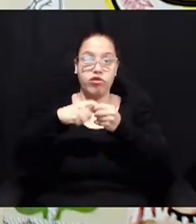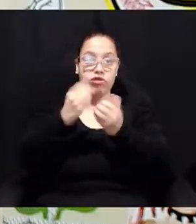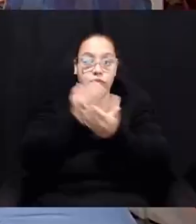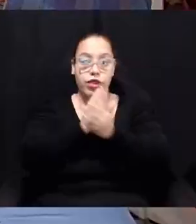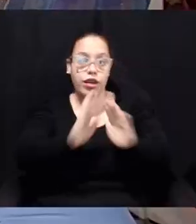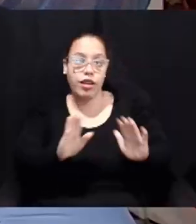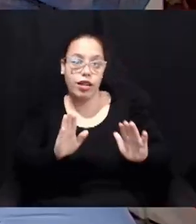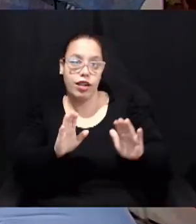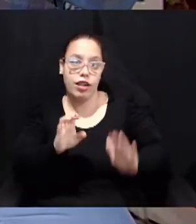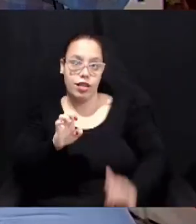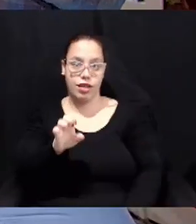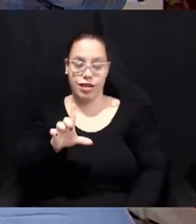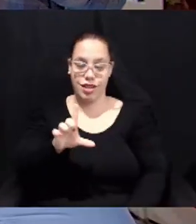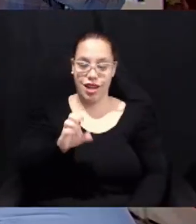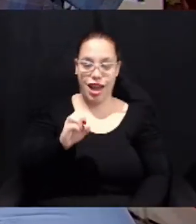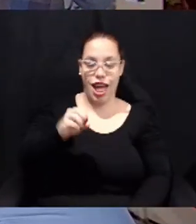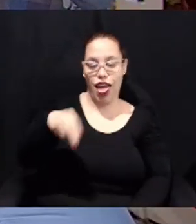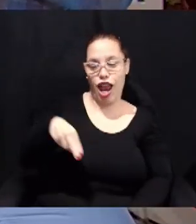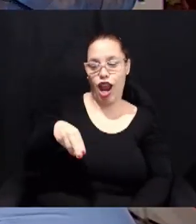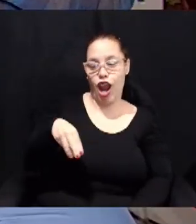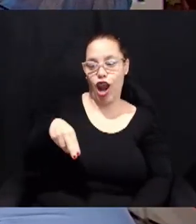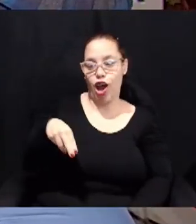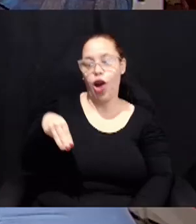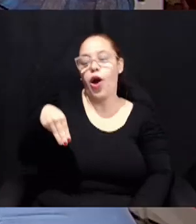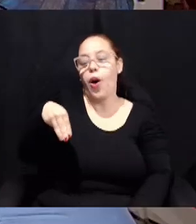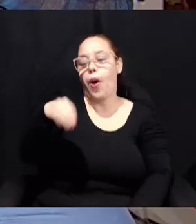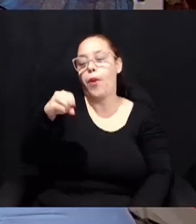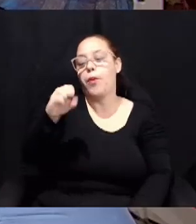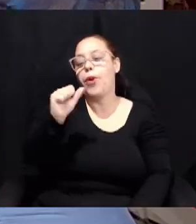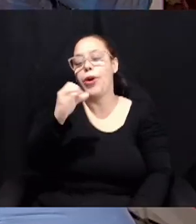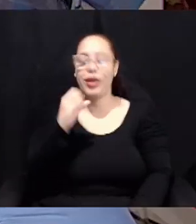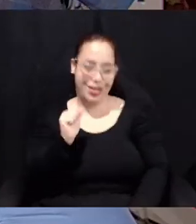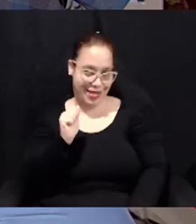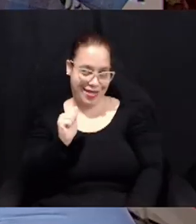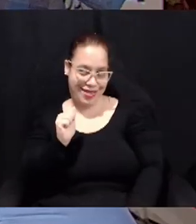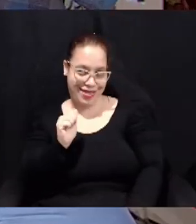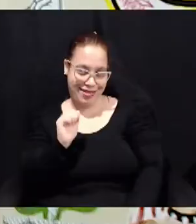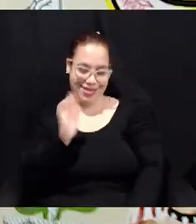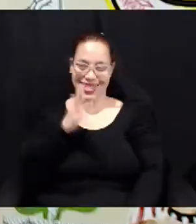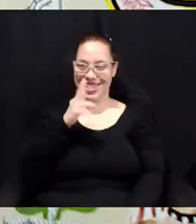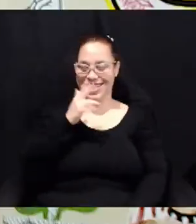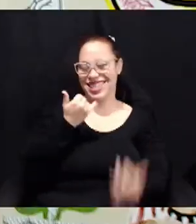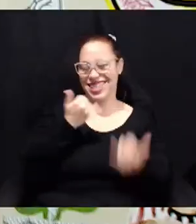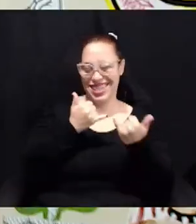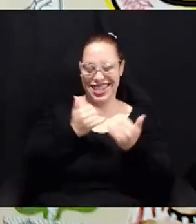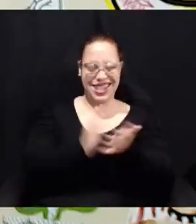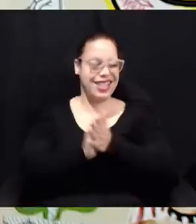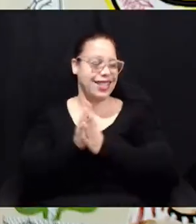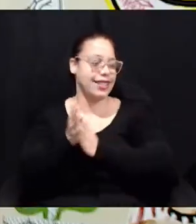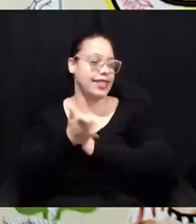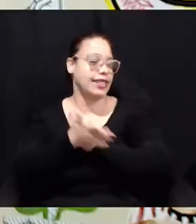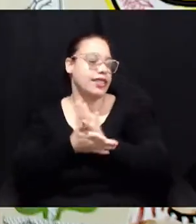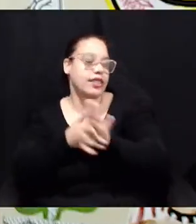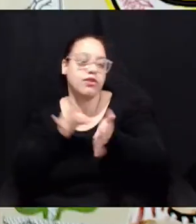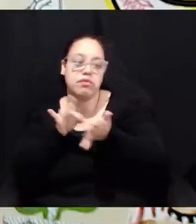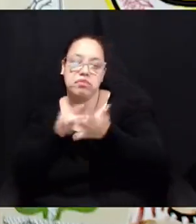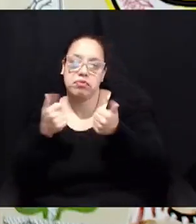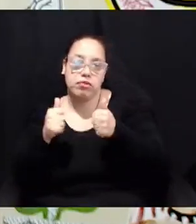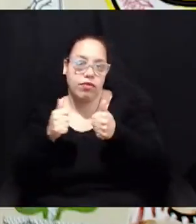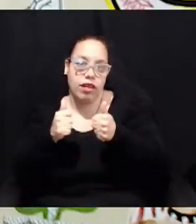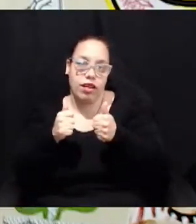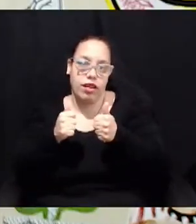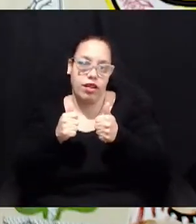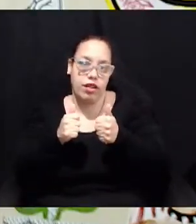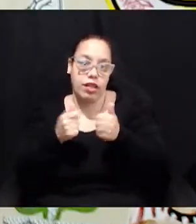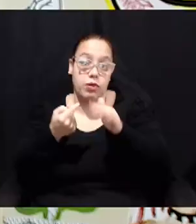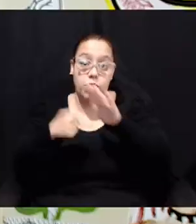Musk, a gente pega sempre elementos da realidade brasileira para, não necessariamente de forma super profunda, mas